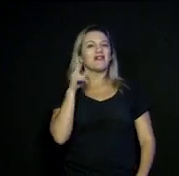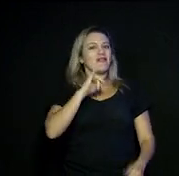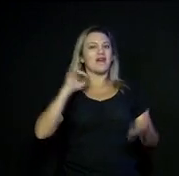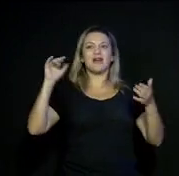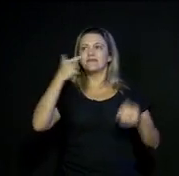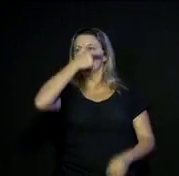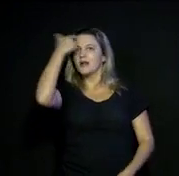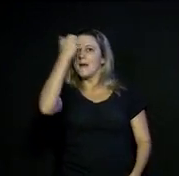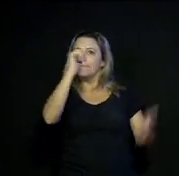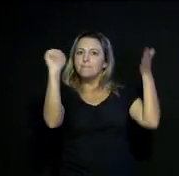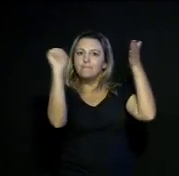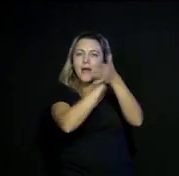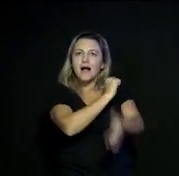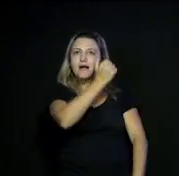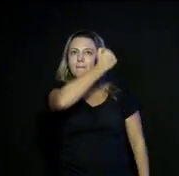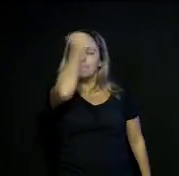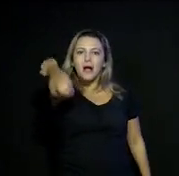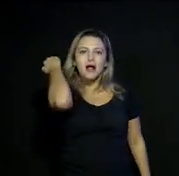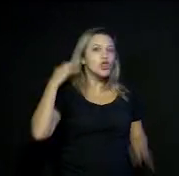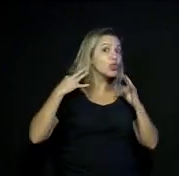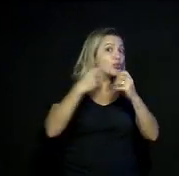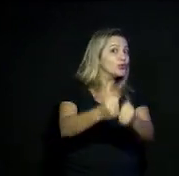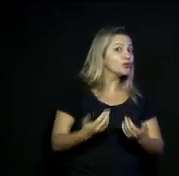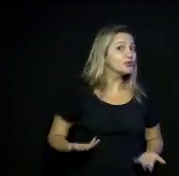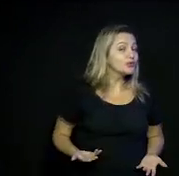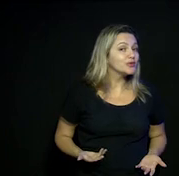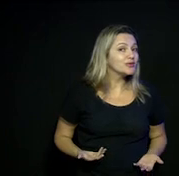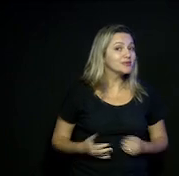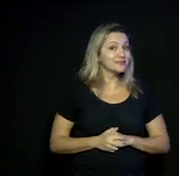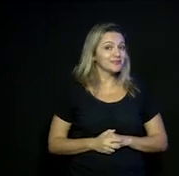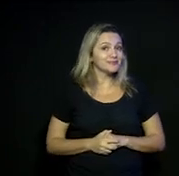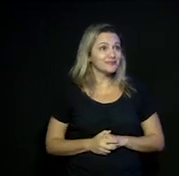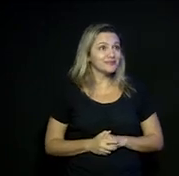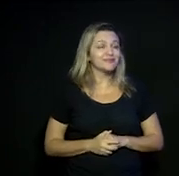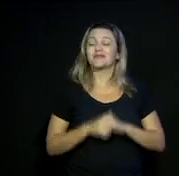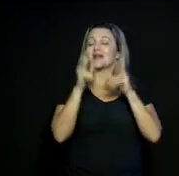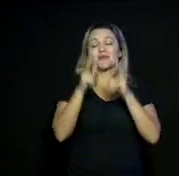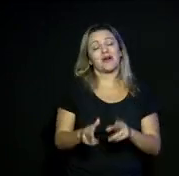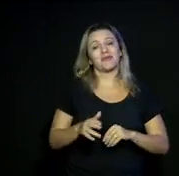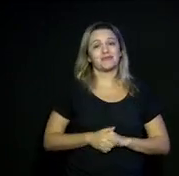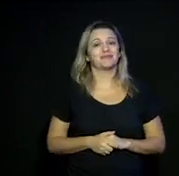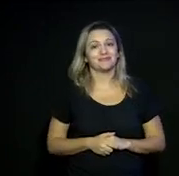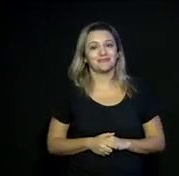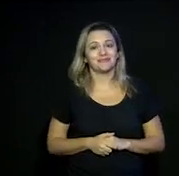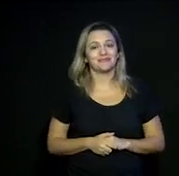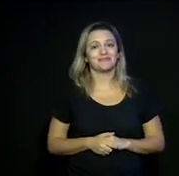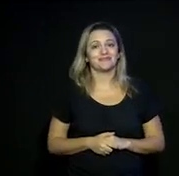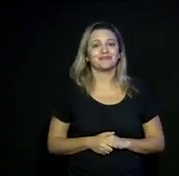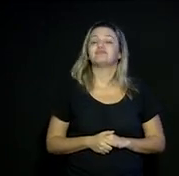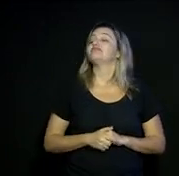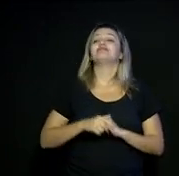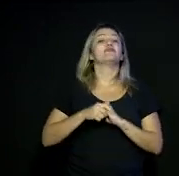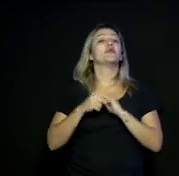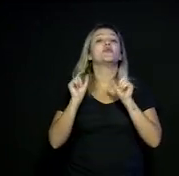Quanto você tem que vai permanecer quando alguém vier e der um stop na sua tela? O que